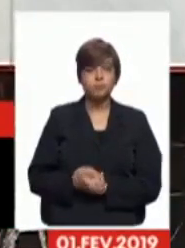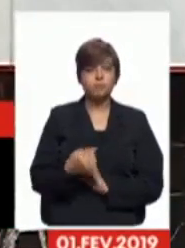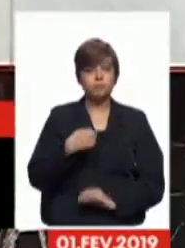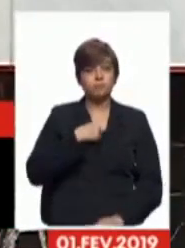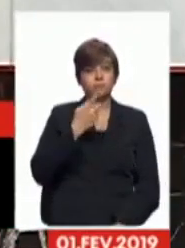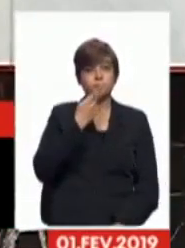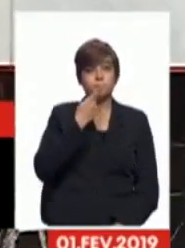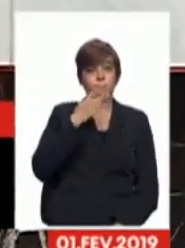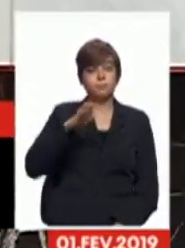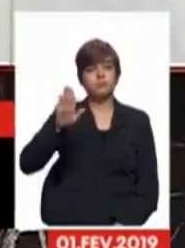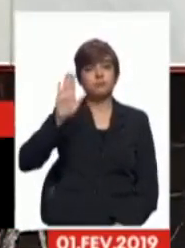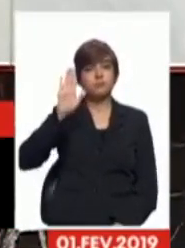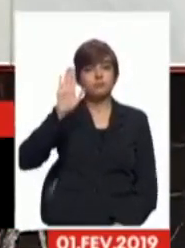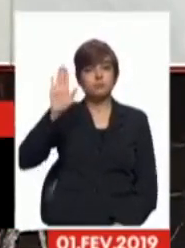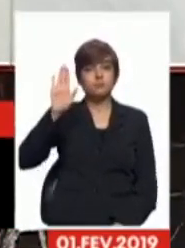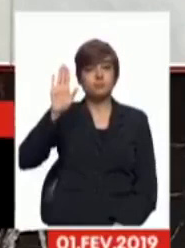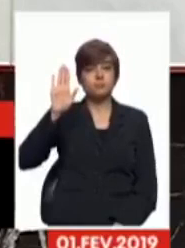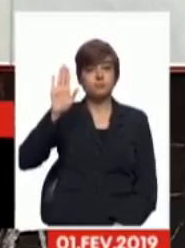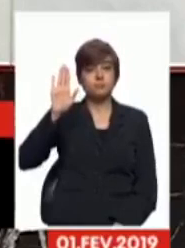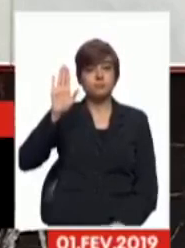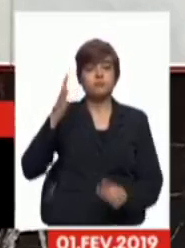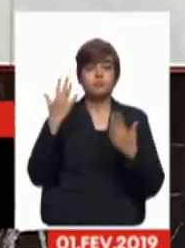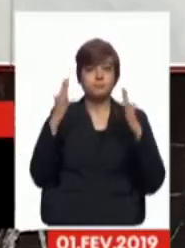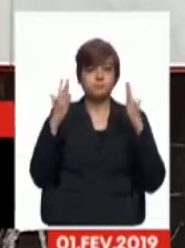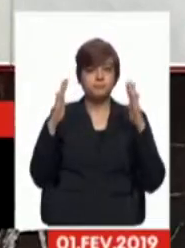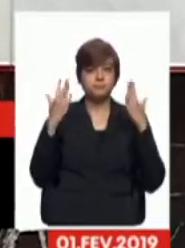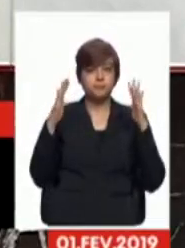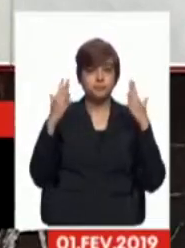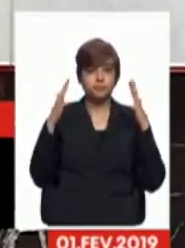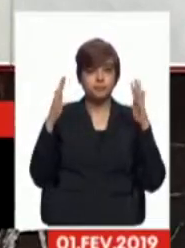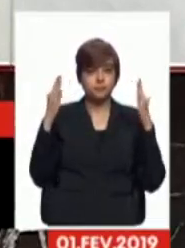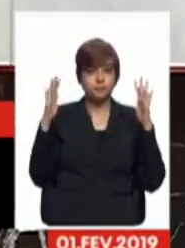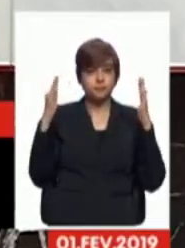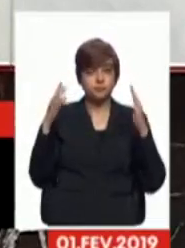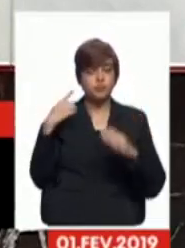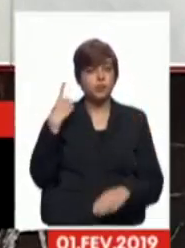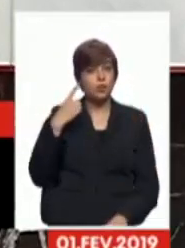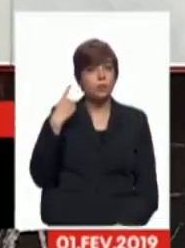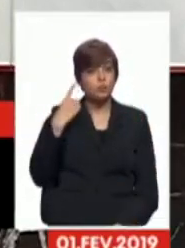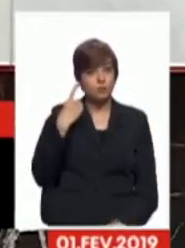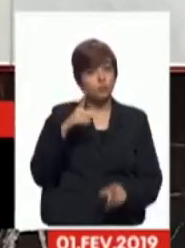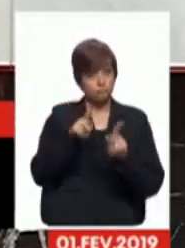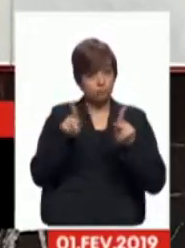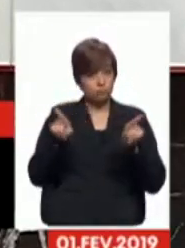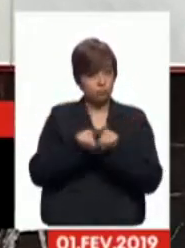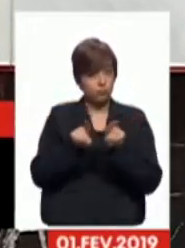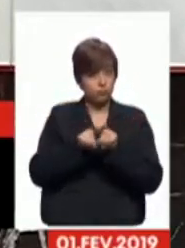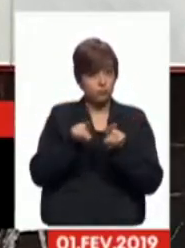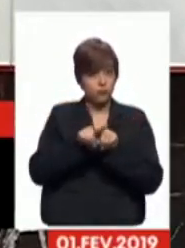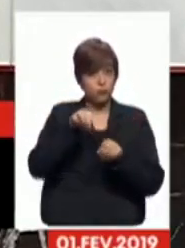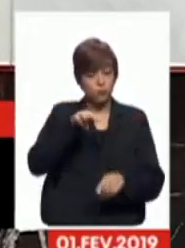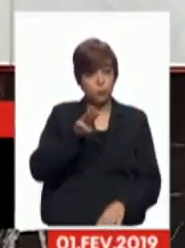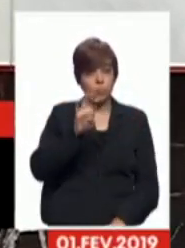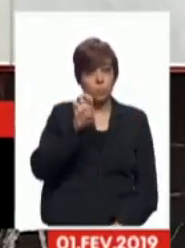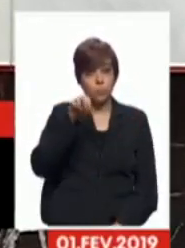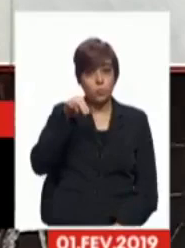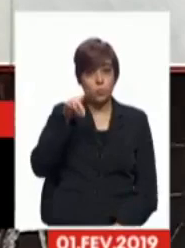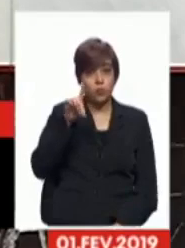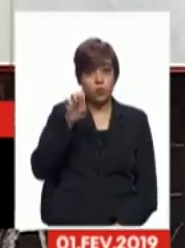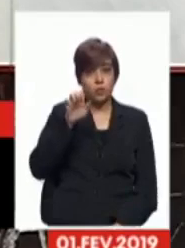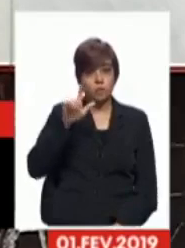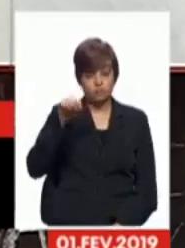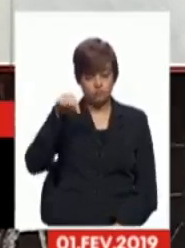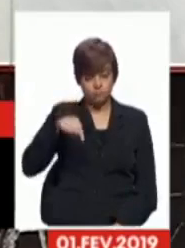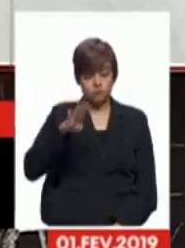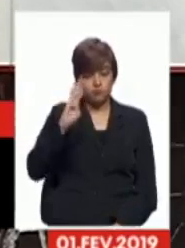Assim eu prometo. Acaba de prestar juramento o deputado professor Wendel Mesquita, do Solidariedade, Wilson que Roberto é de Belo Batista.